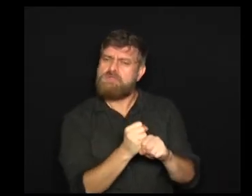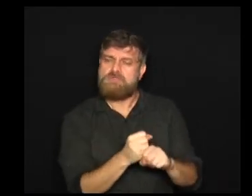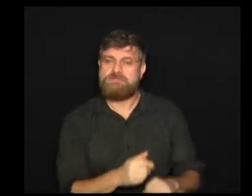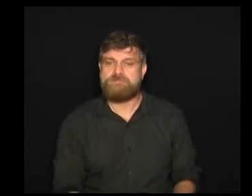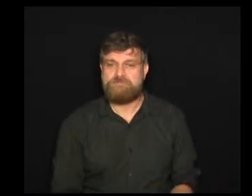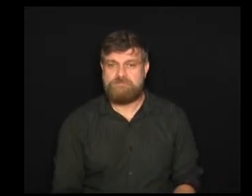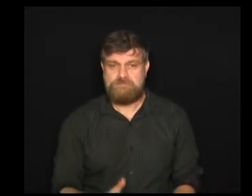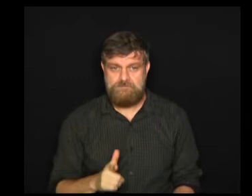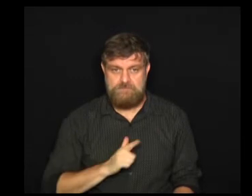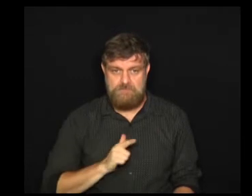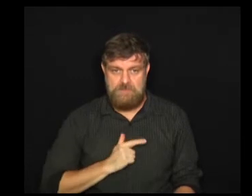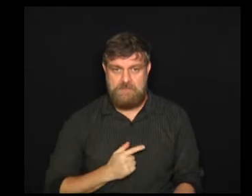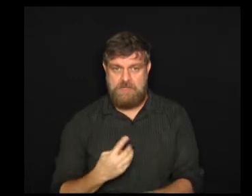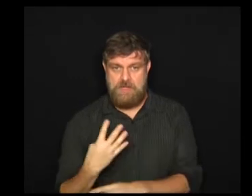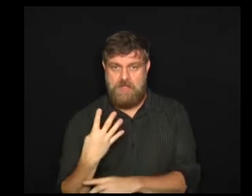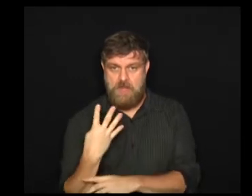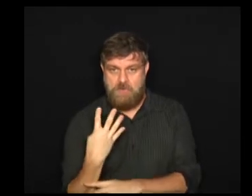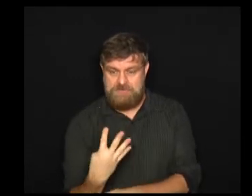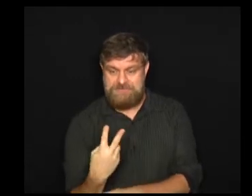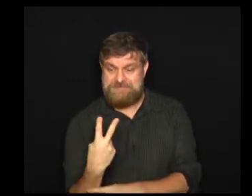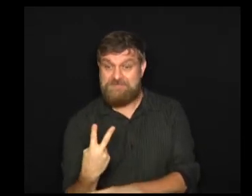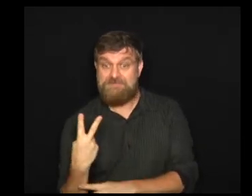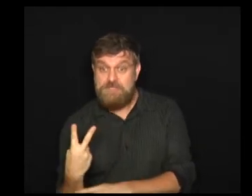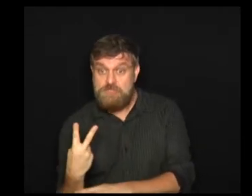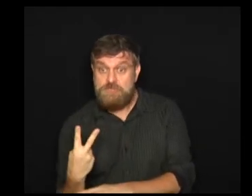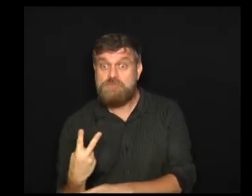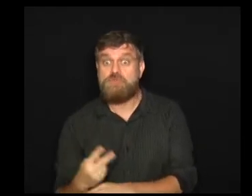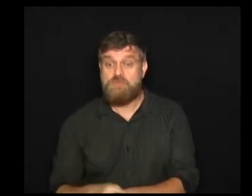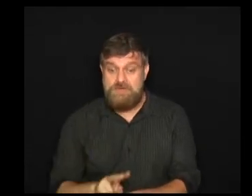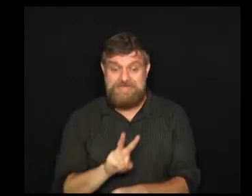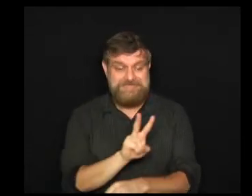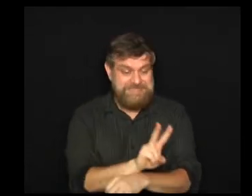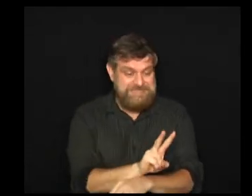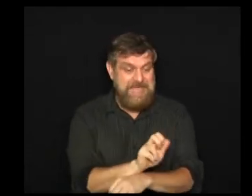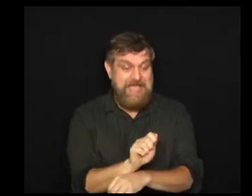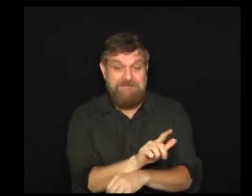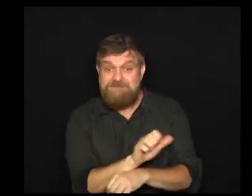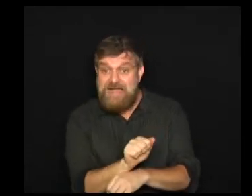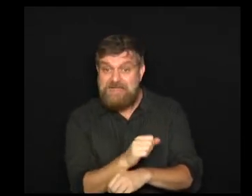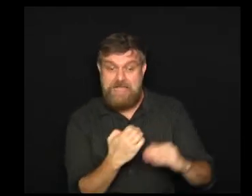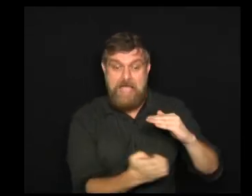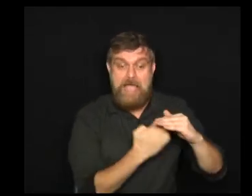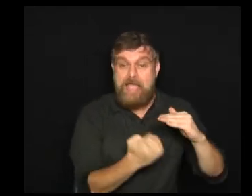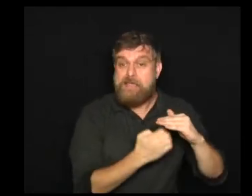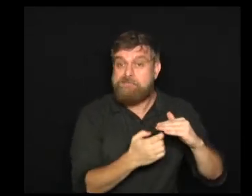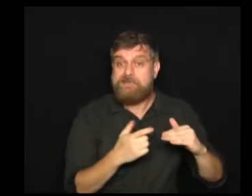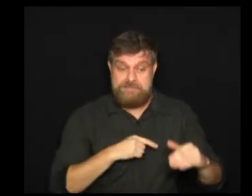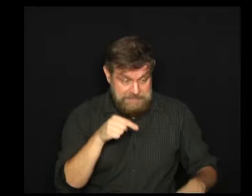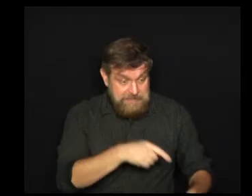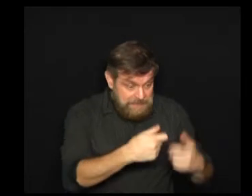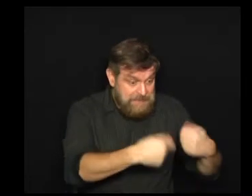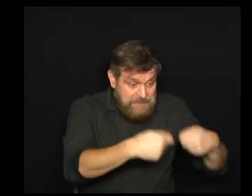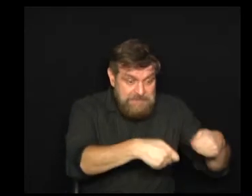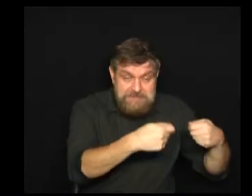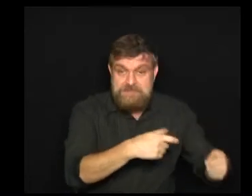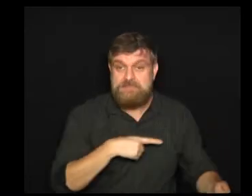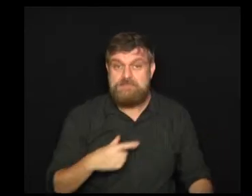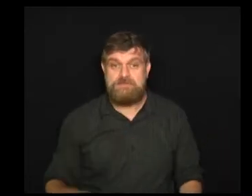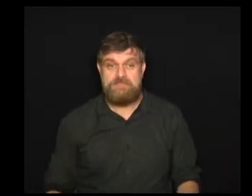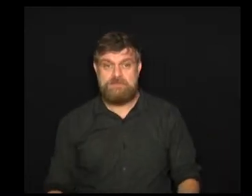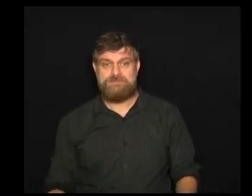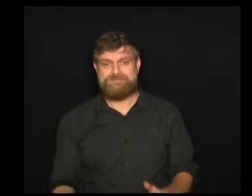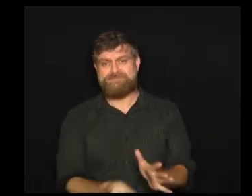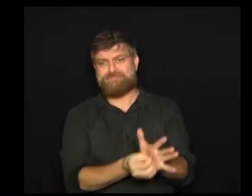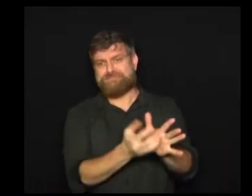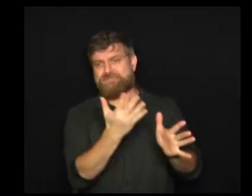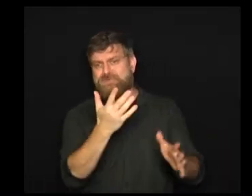Nós temos 422 vagas abertas. São vagas de emprego abertas. E nós temos vários tipos de